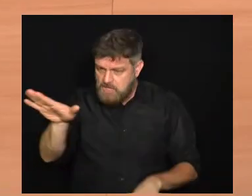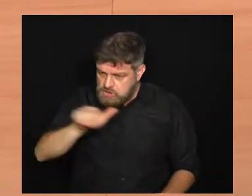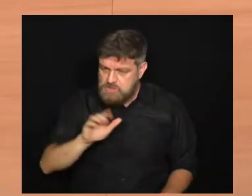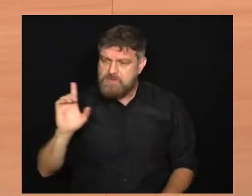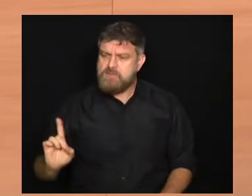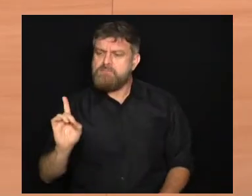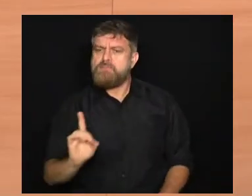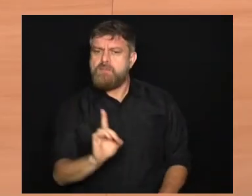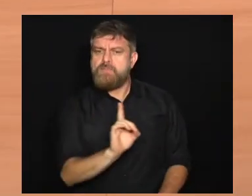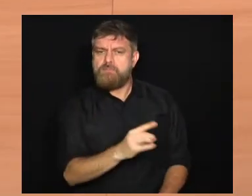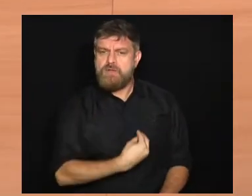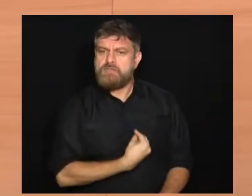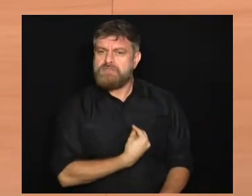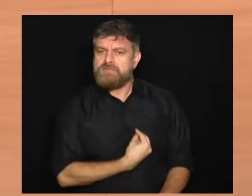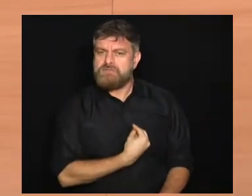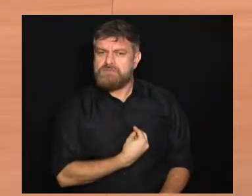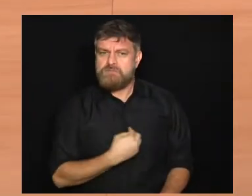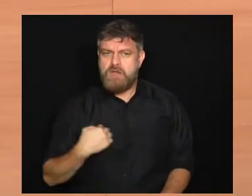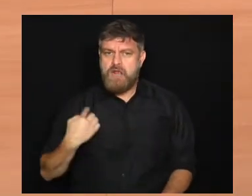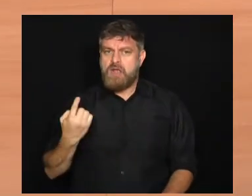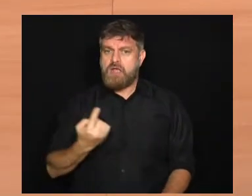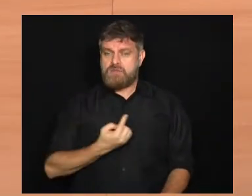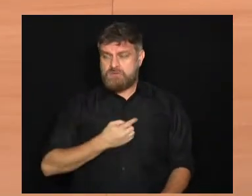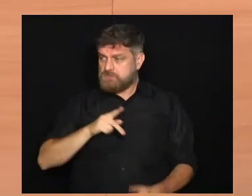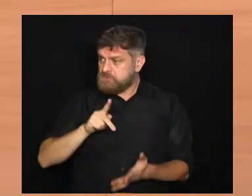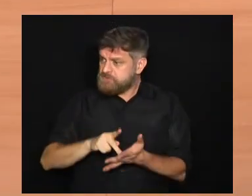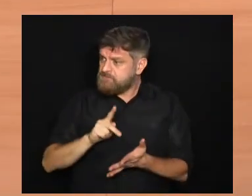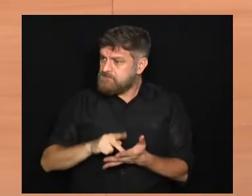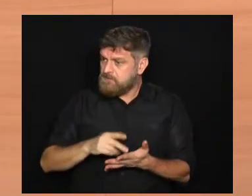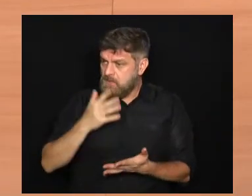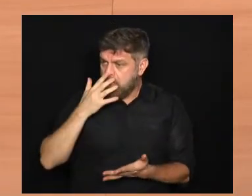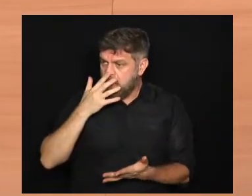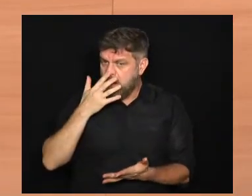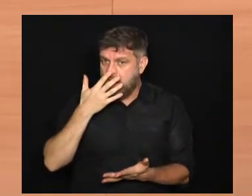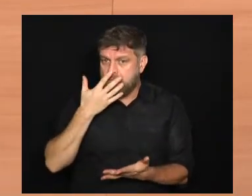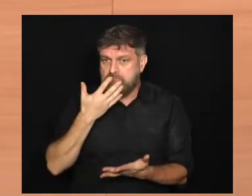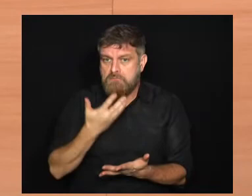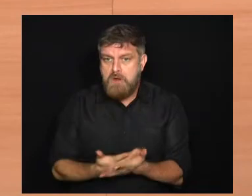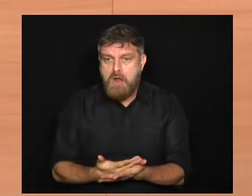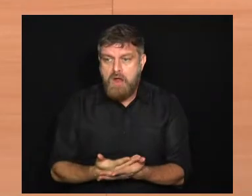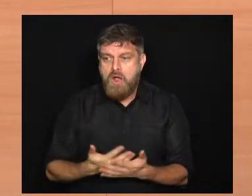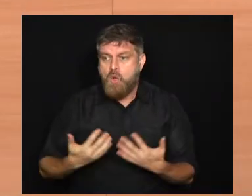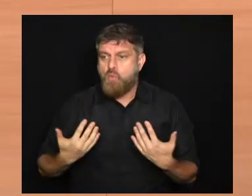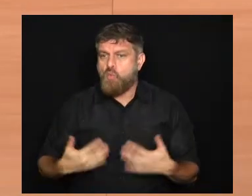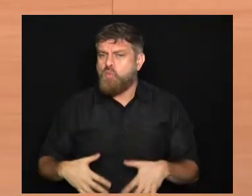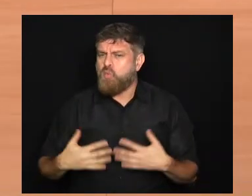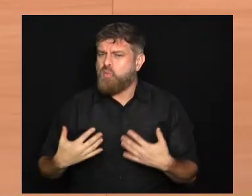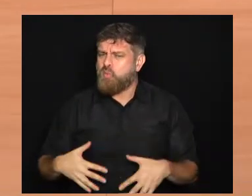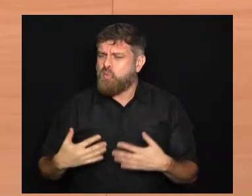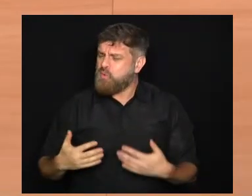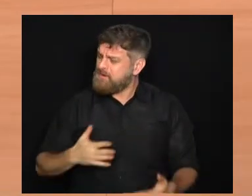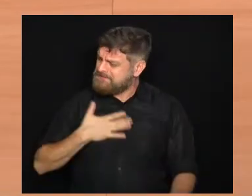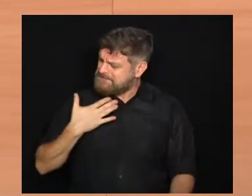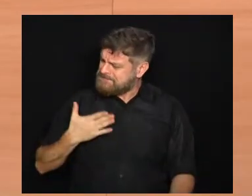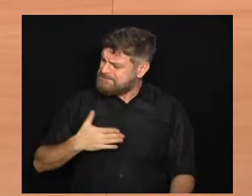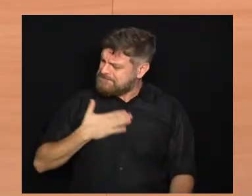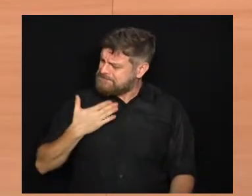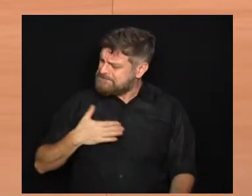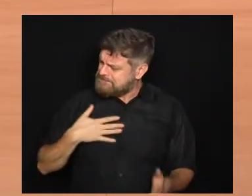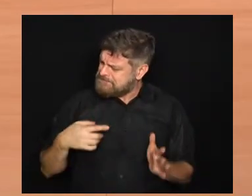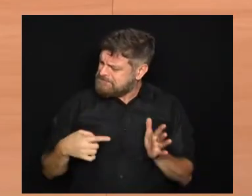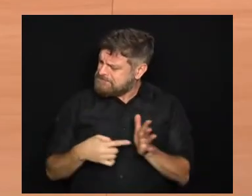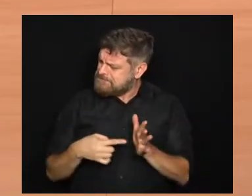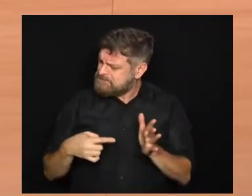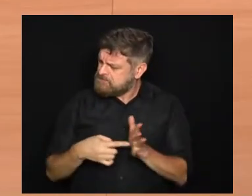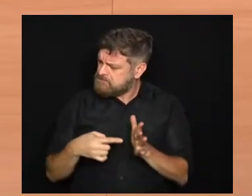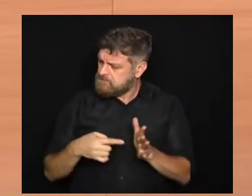dirige ao posto. Então, para nós, realmente, foi uma surpresa ser pego com esse tipo de denúncia.